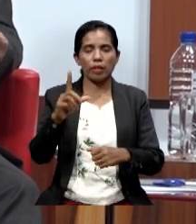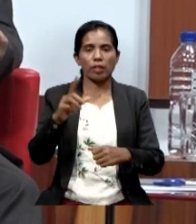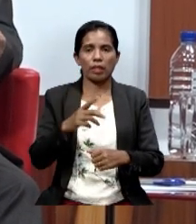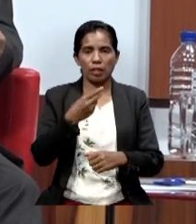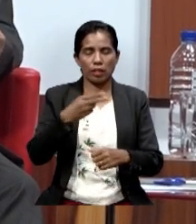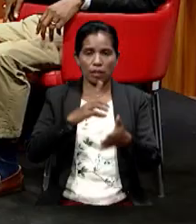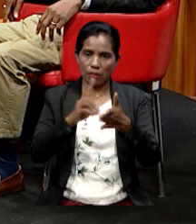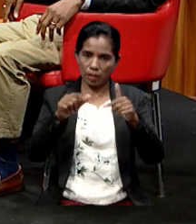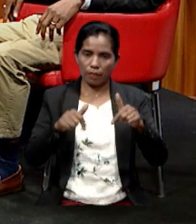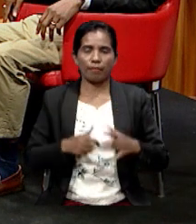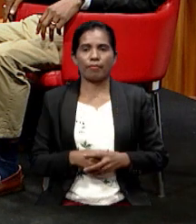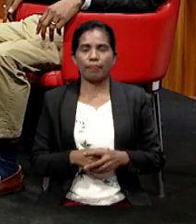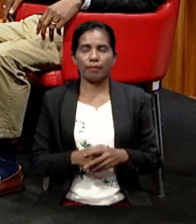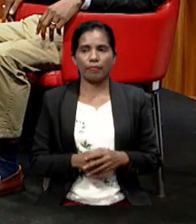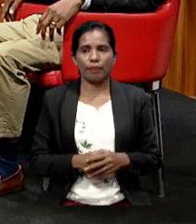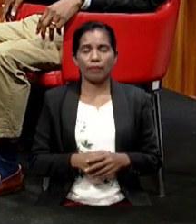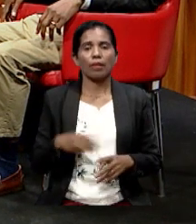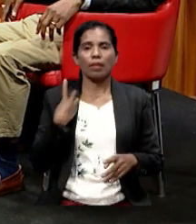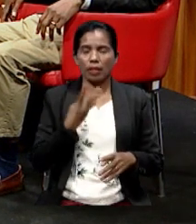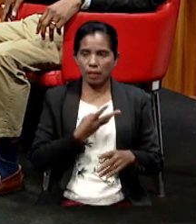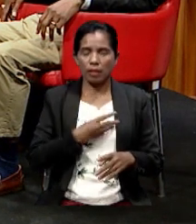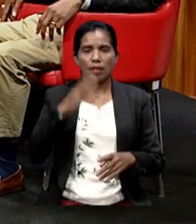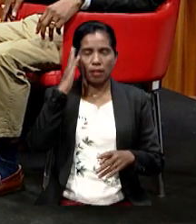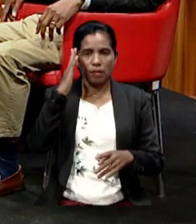Nubianco, Tamba, Tau,